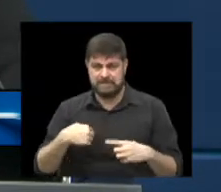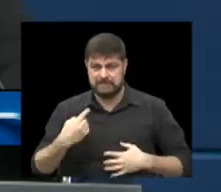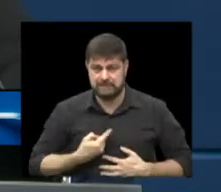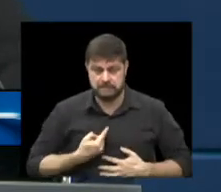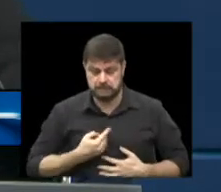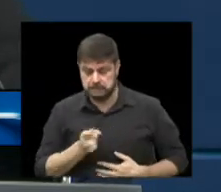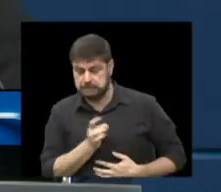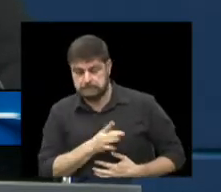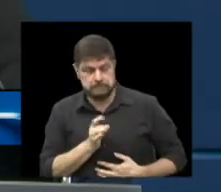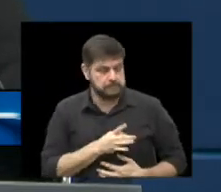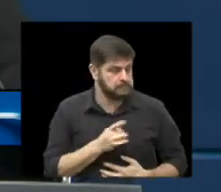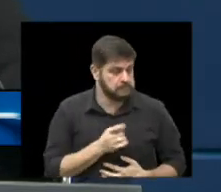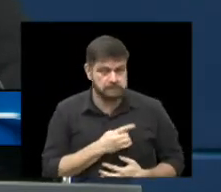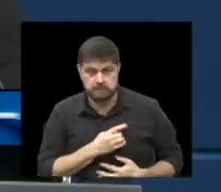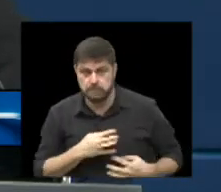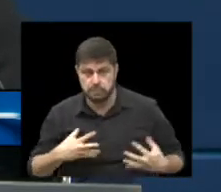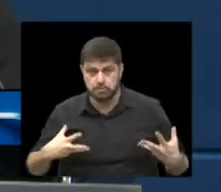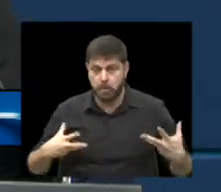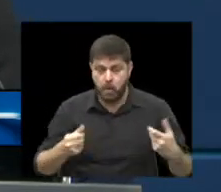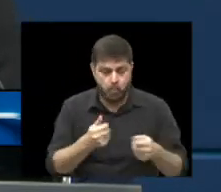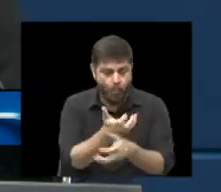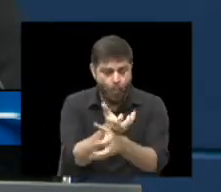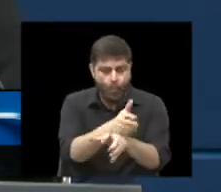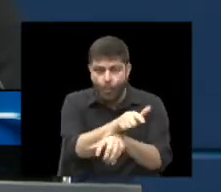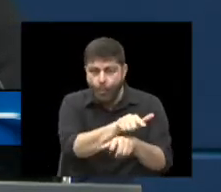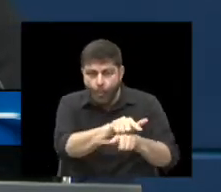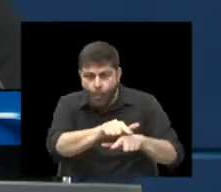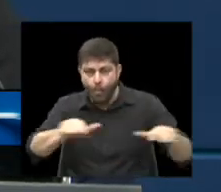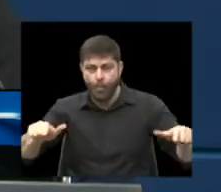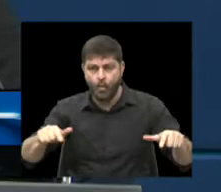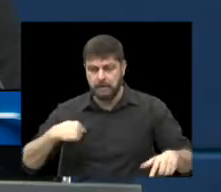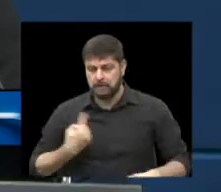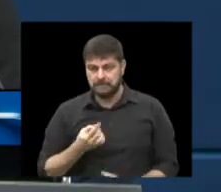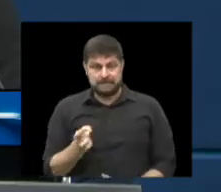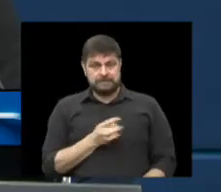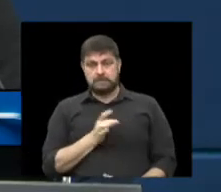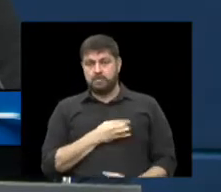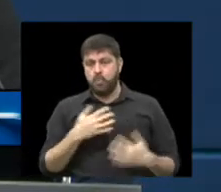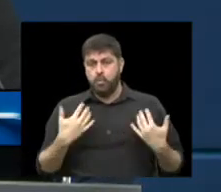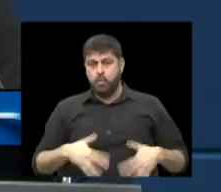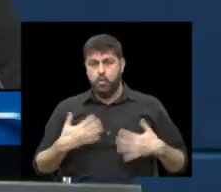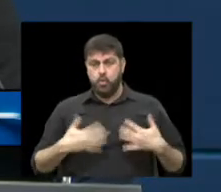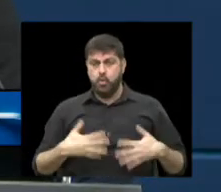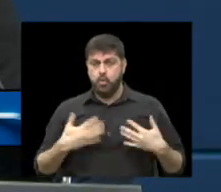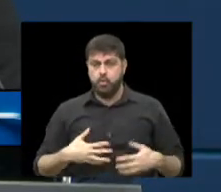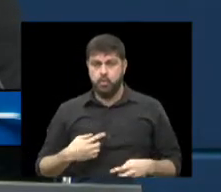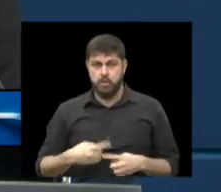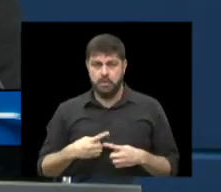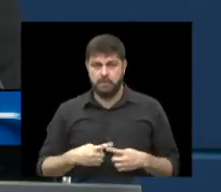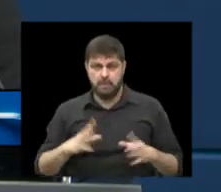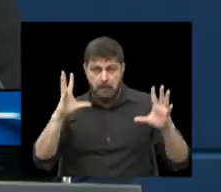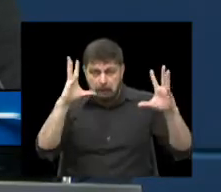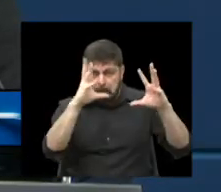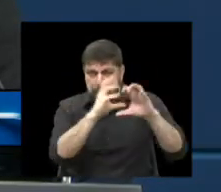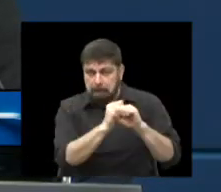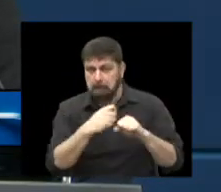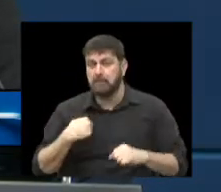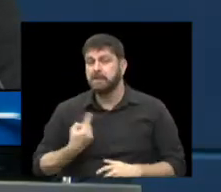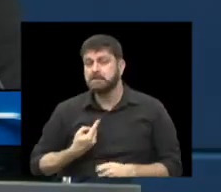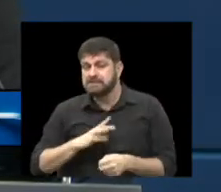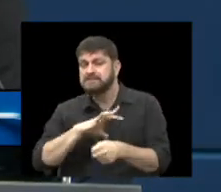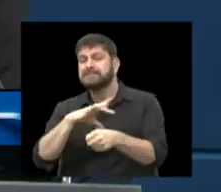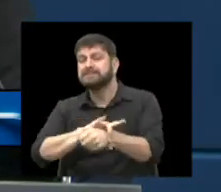com medo. E no período da noite nós temos mais medo ainda. Então, isso vai ter implicações para a